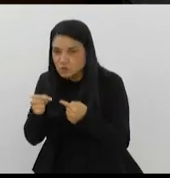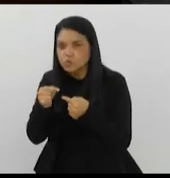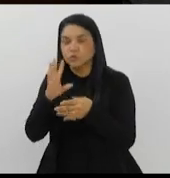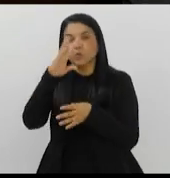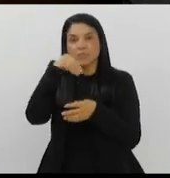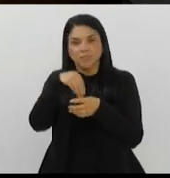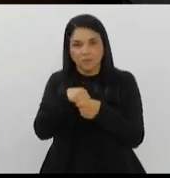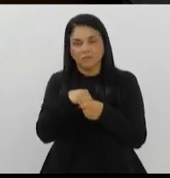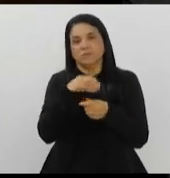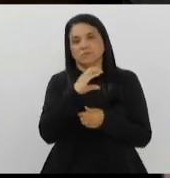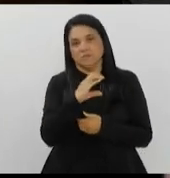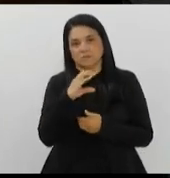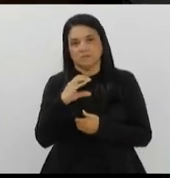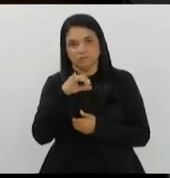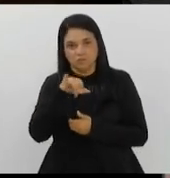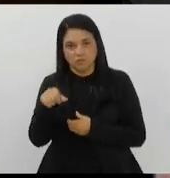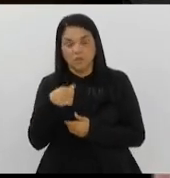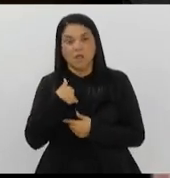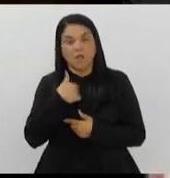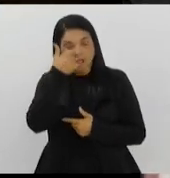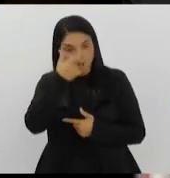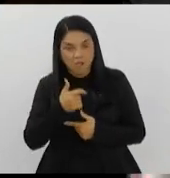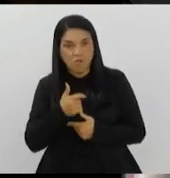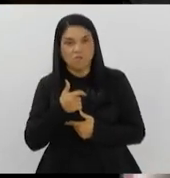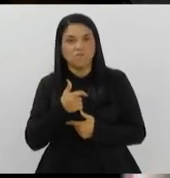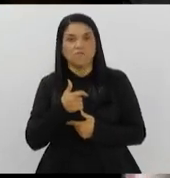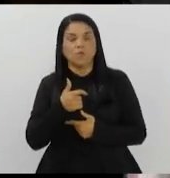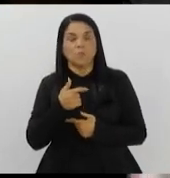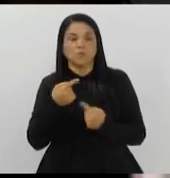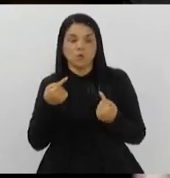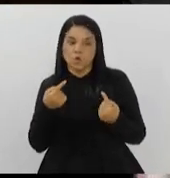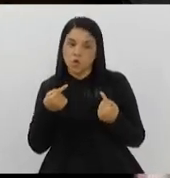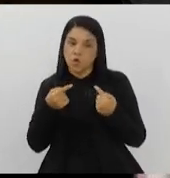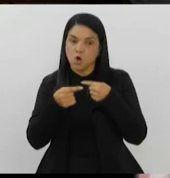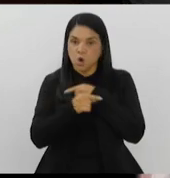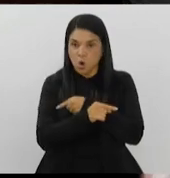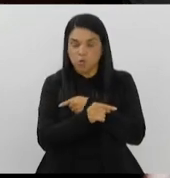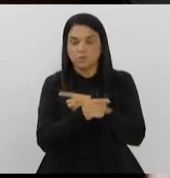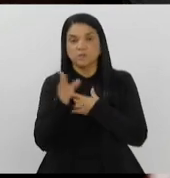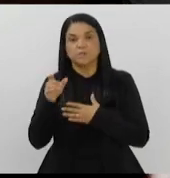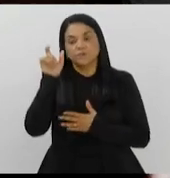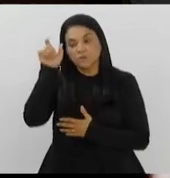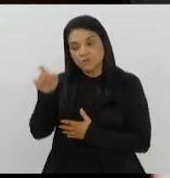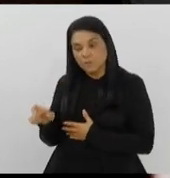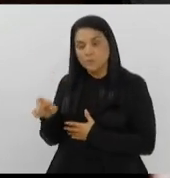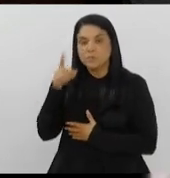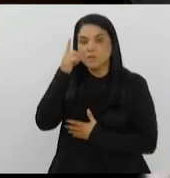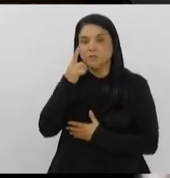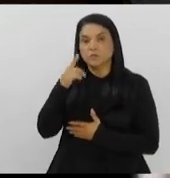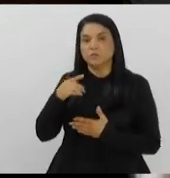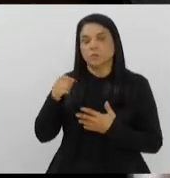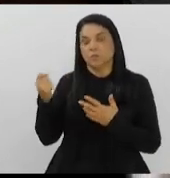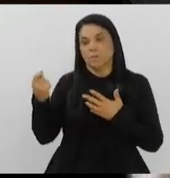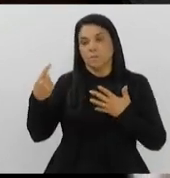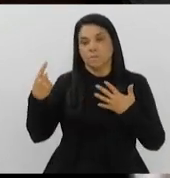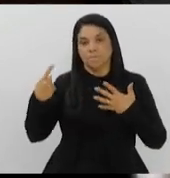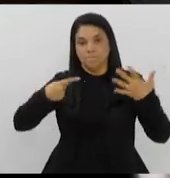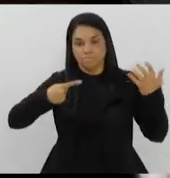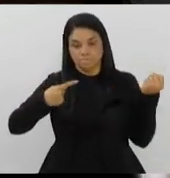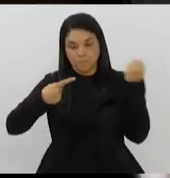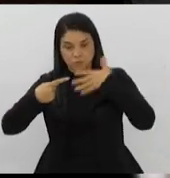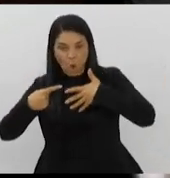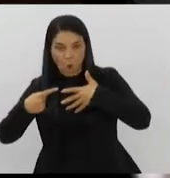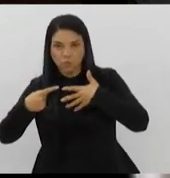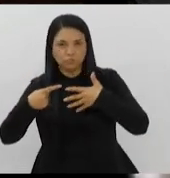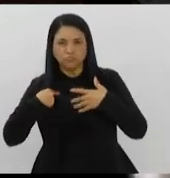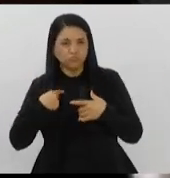CCJ, e aí vou me permitir contrariar o que disse aqui o deputado do PSOL, não houve voto contrário na CCJ,